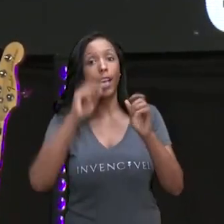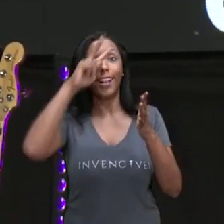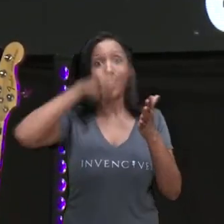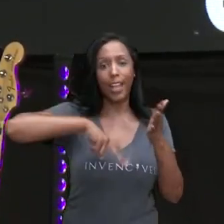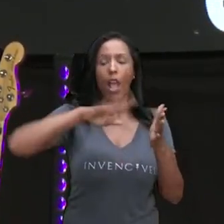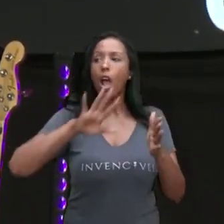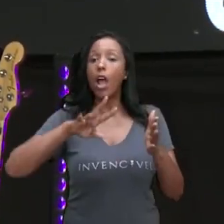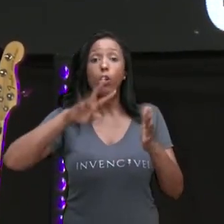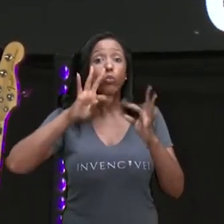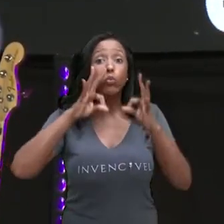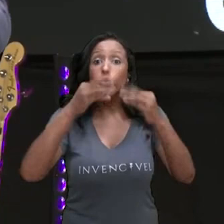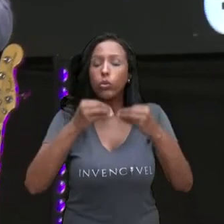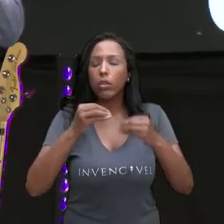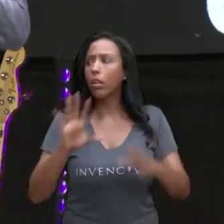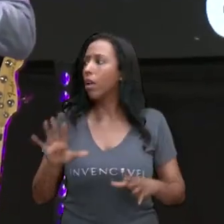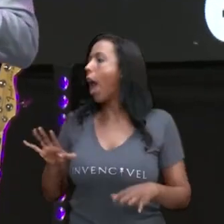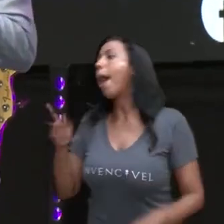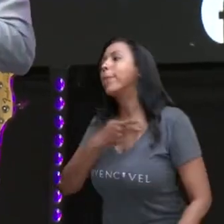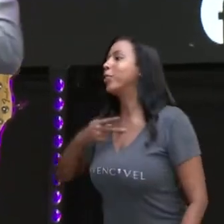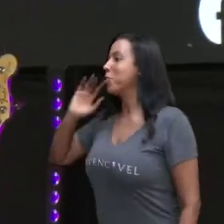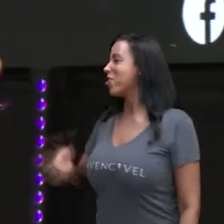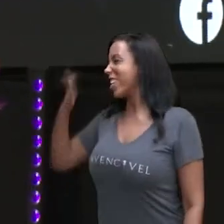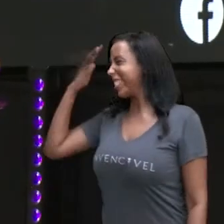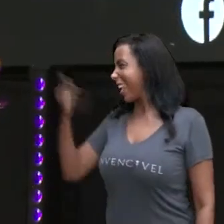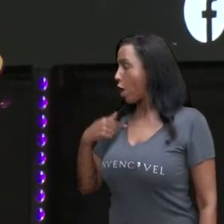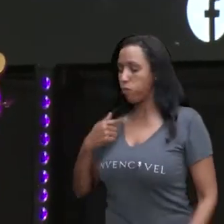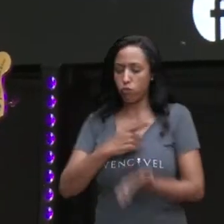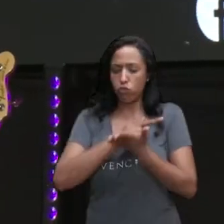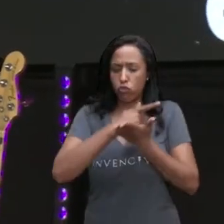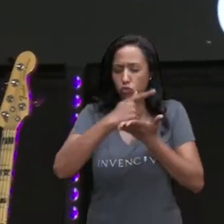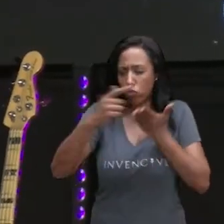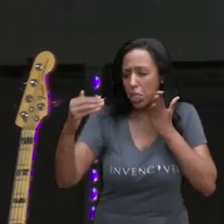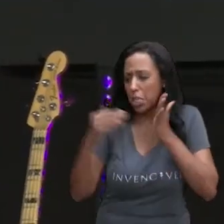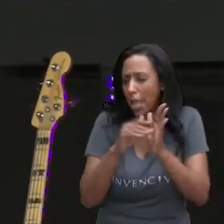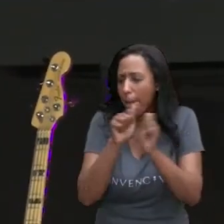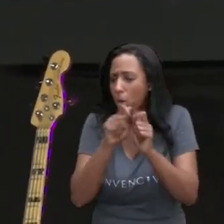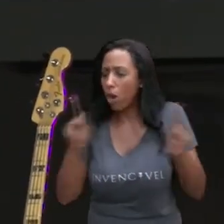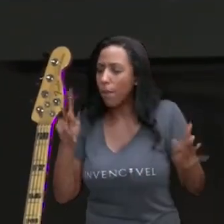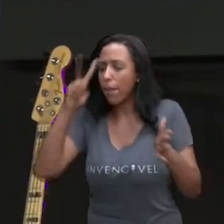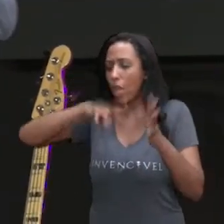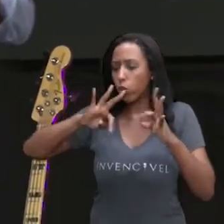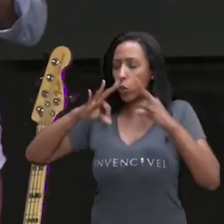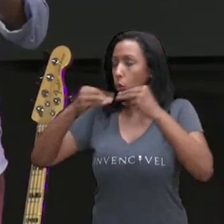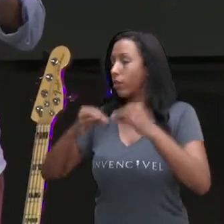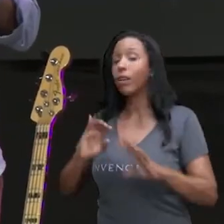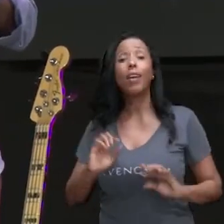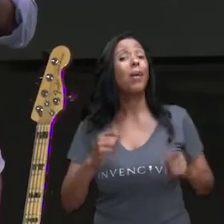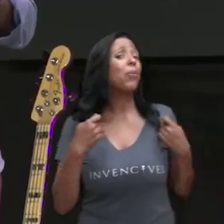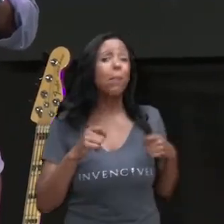ser de Gênesis até Apocalipse. Eu te sugiro, você que não está acostumado a ler a Bíblia, a começar a ler o Novo Testamento,